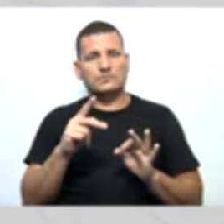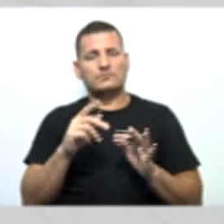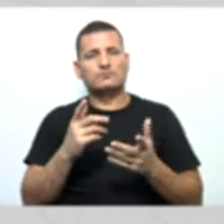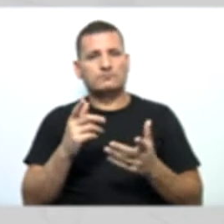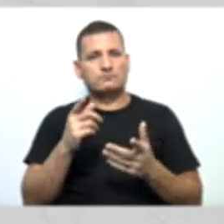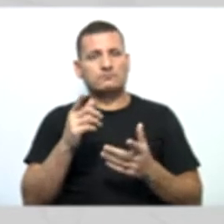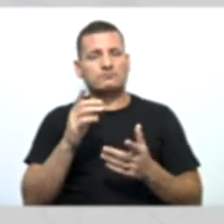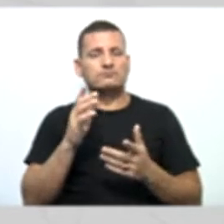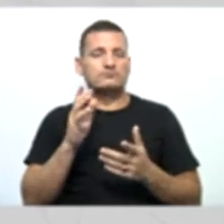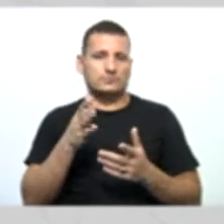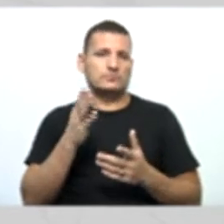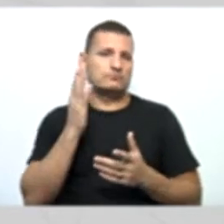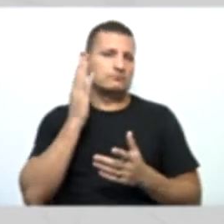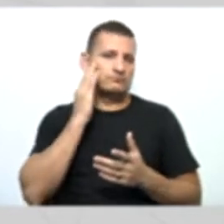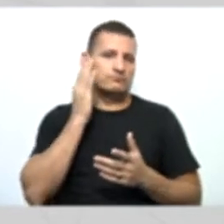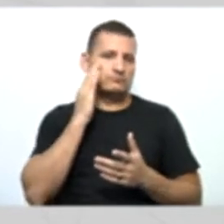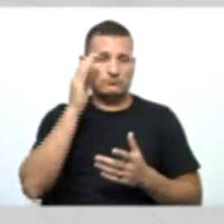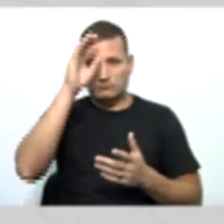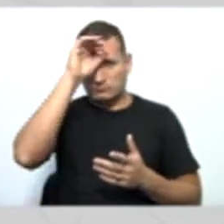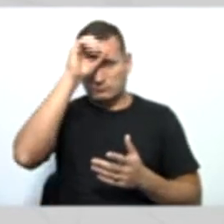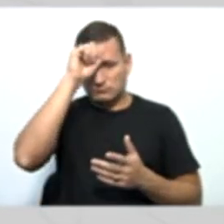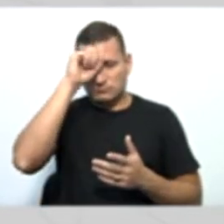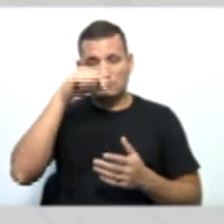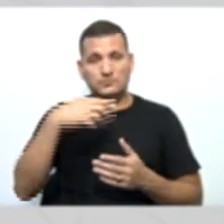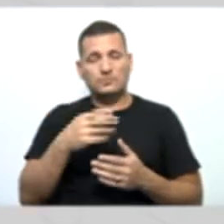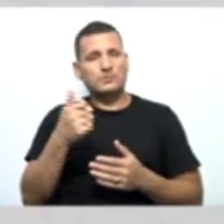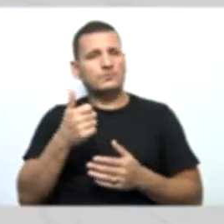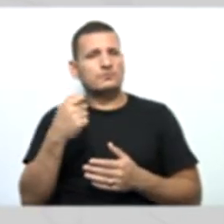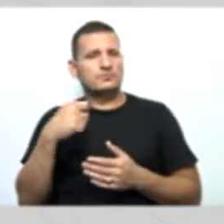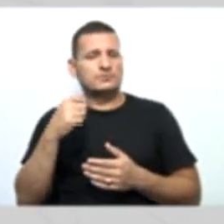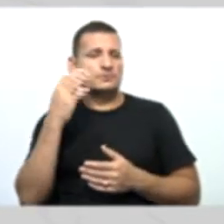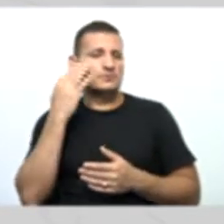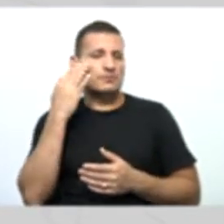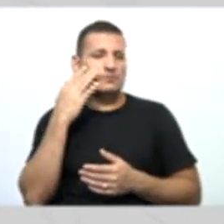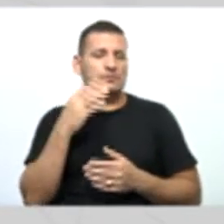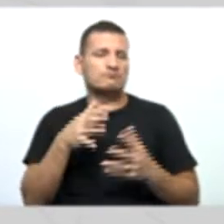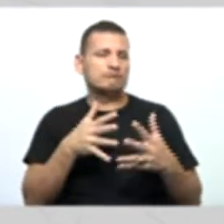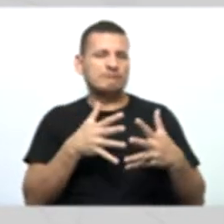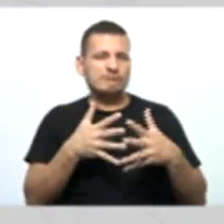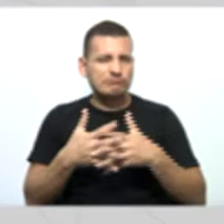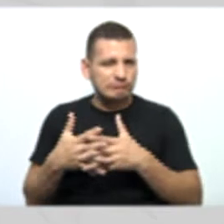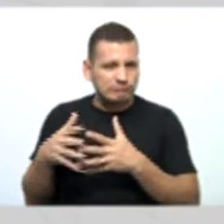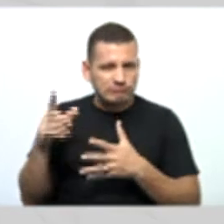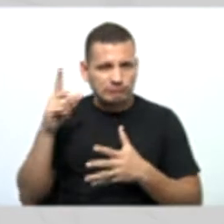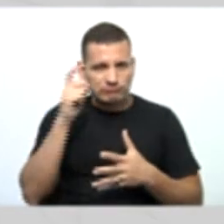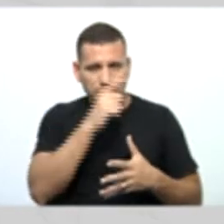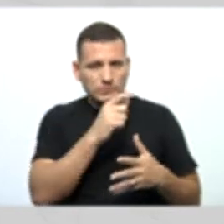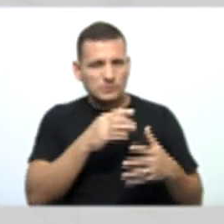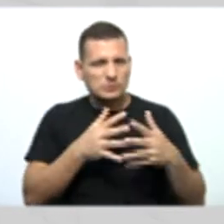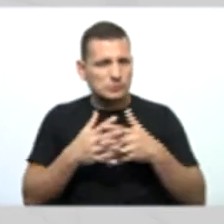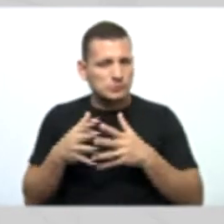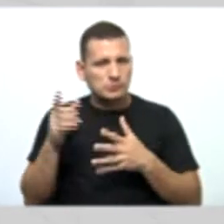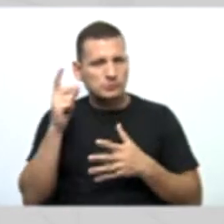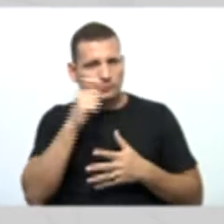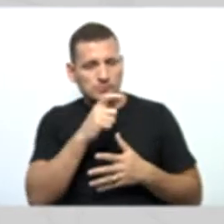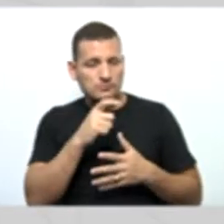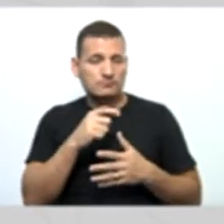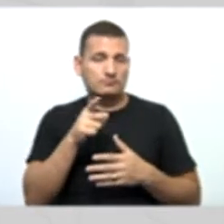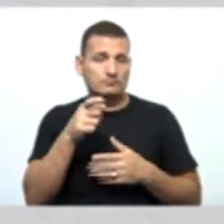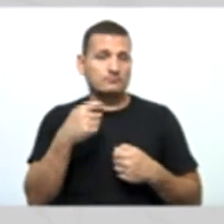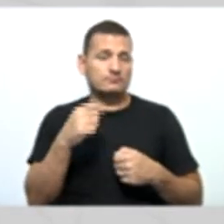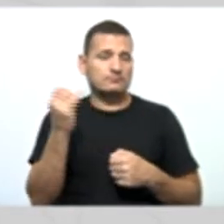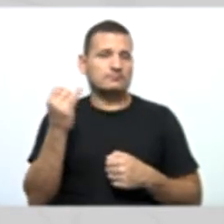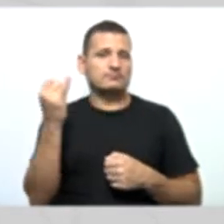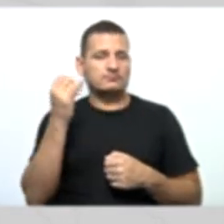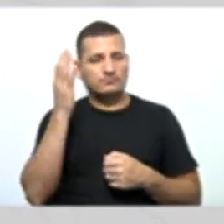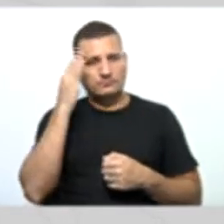software, certo? Então, primeiro, tem que saber a complexidade. Isso é muito importante. Até porque você